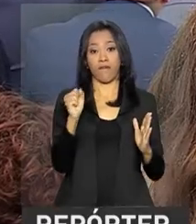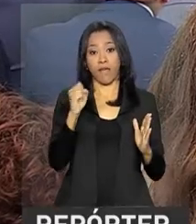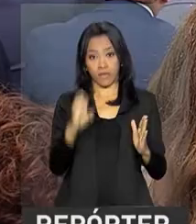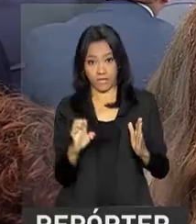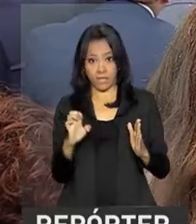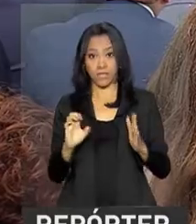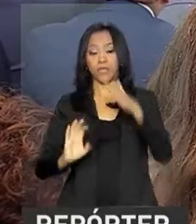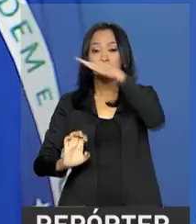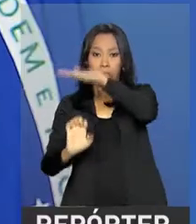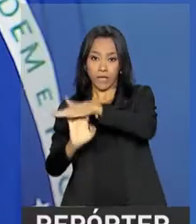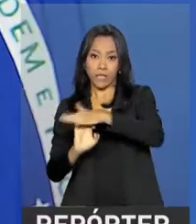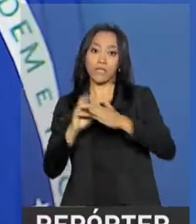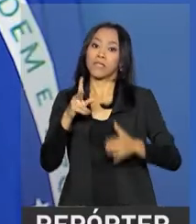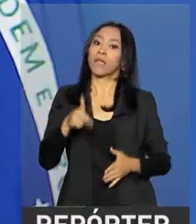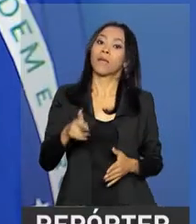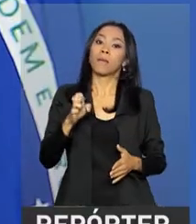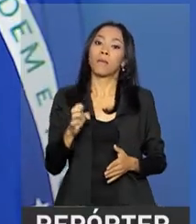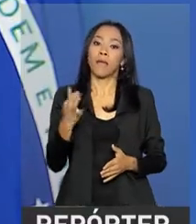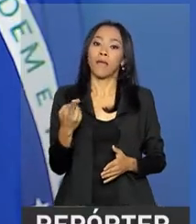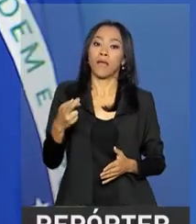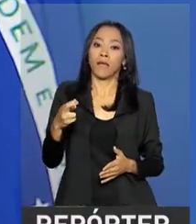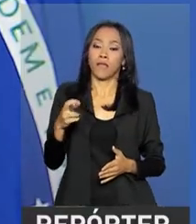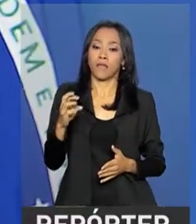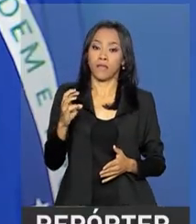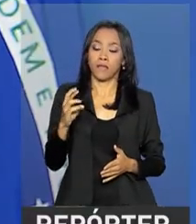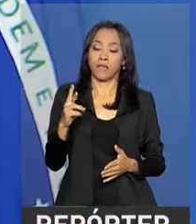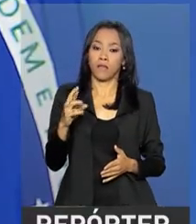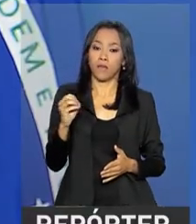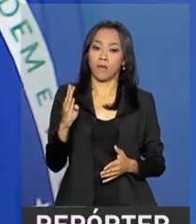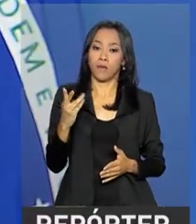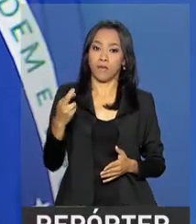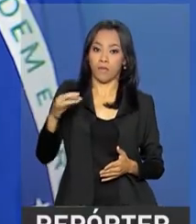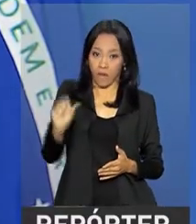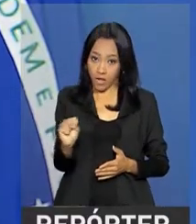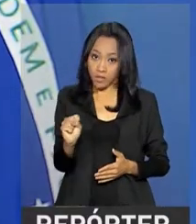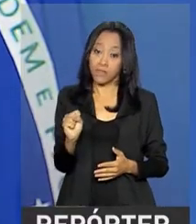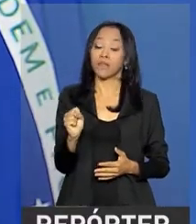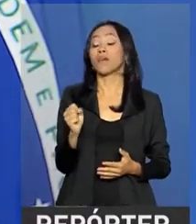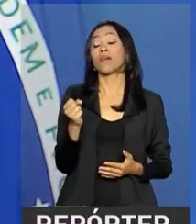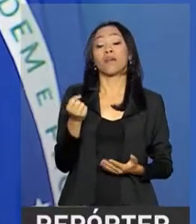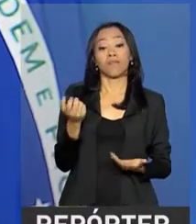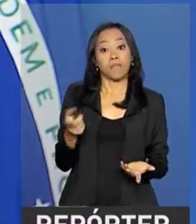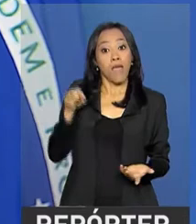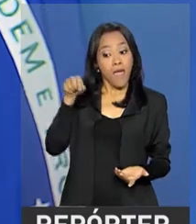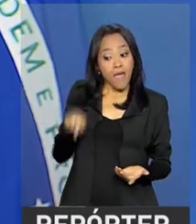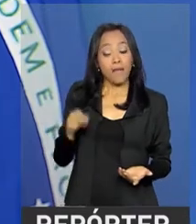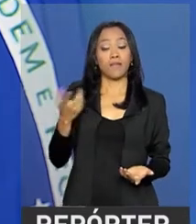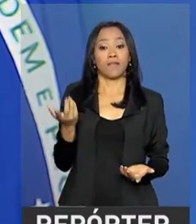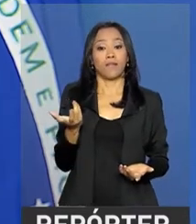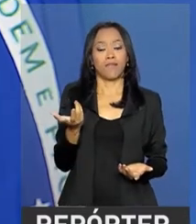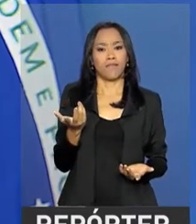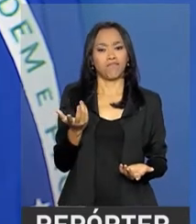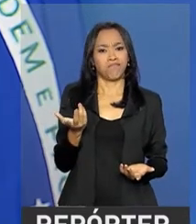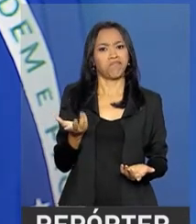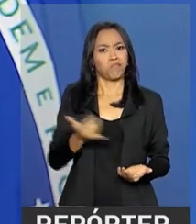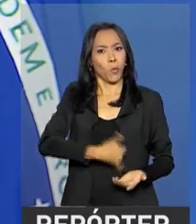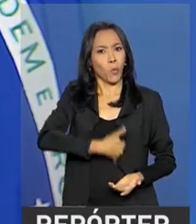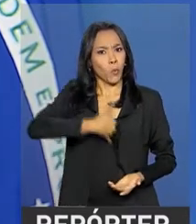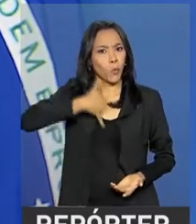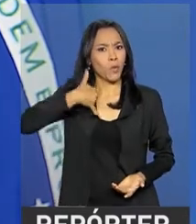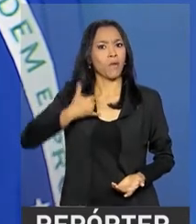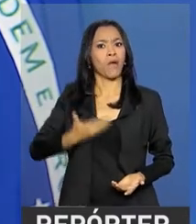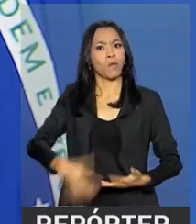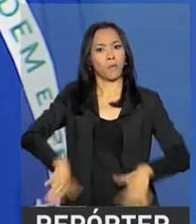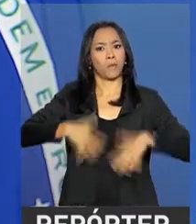de produção nossa maior empresa estatal voltou a orgulhar os